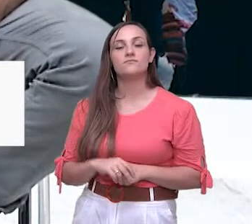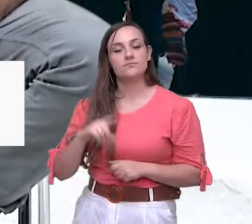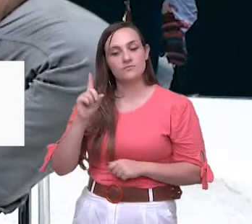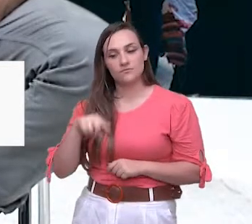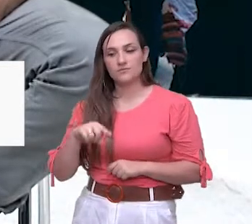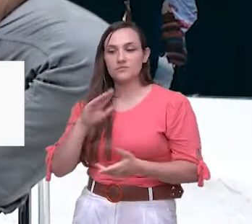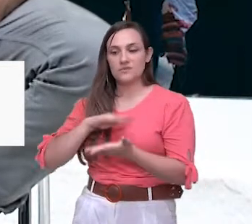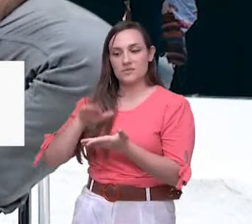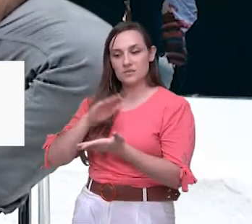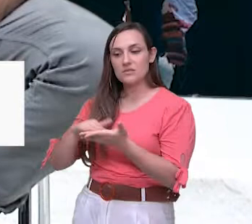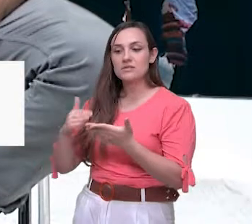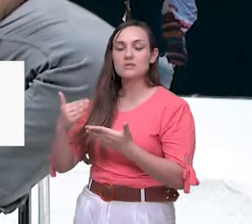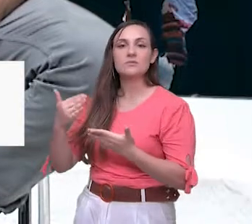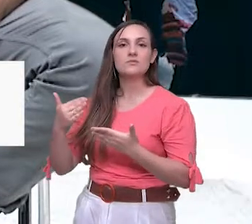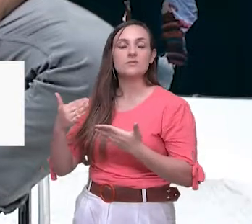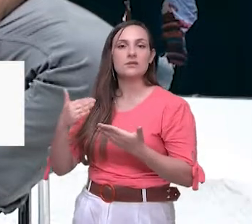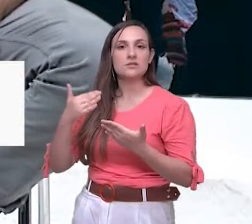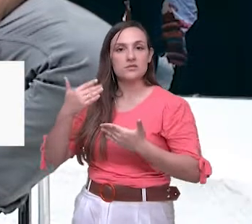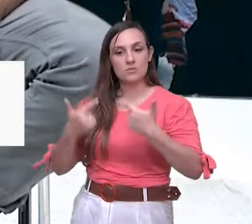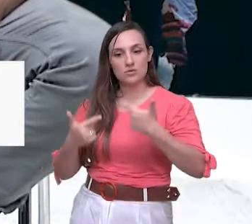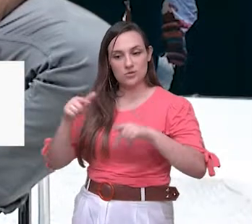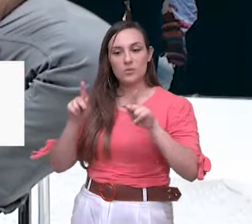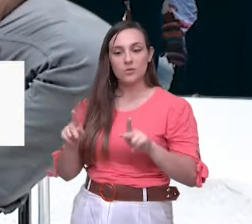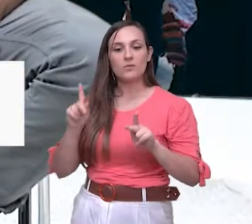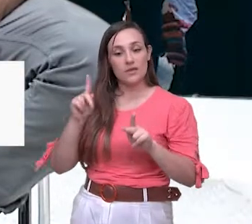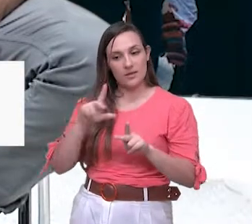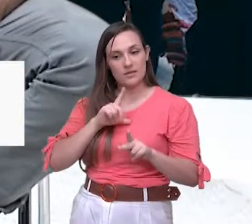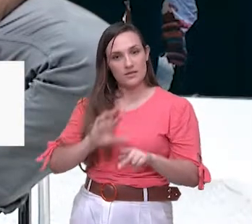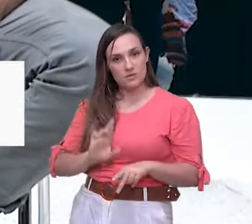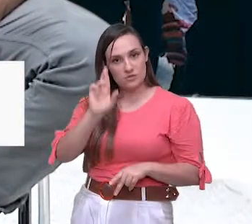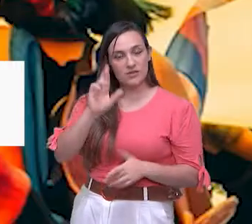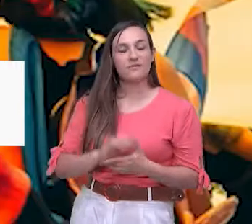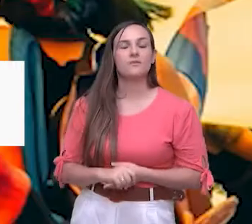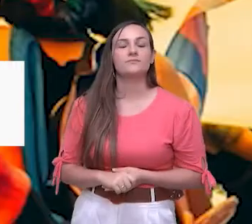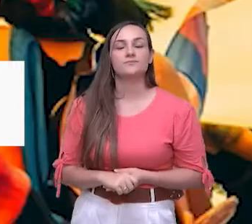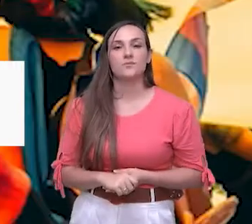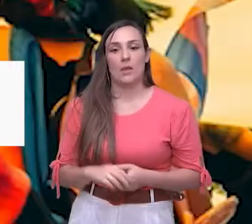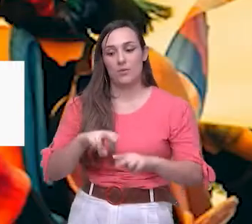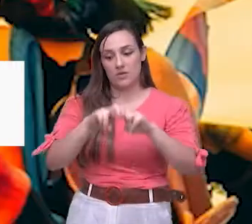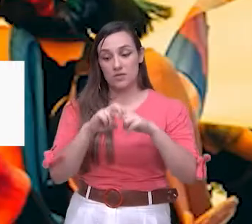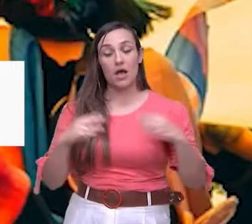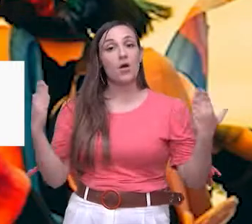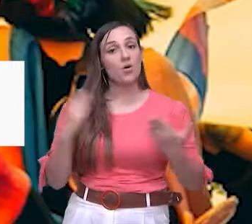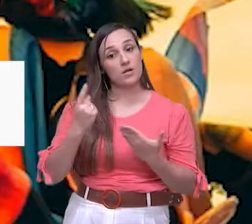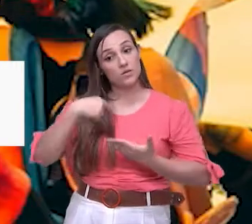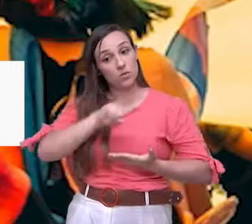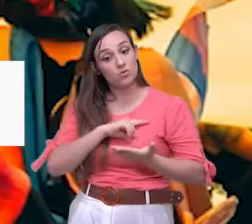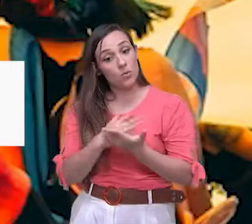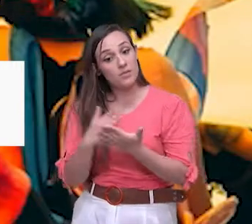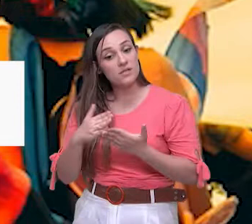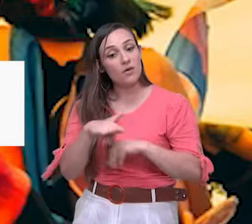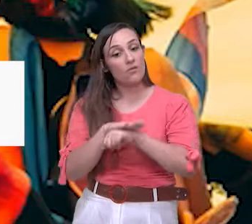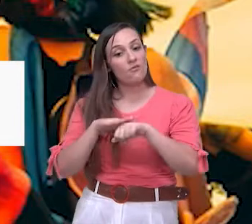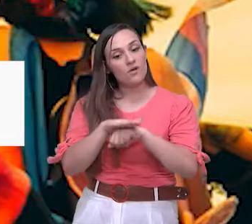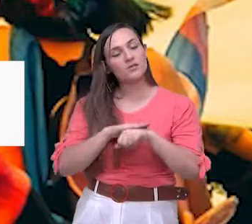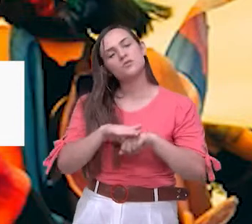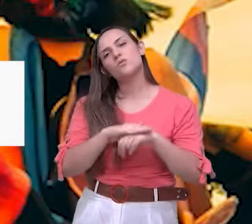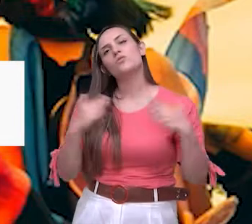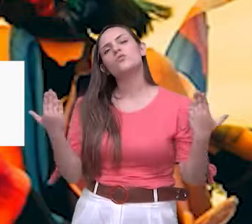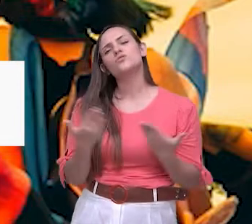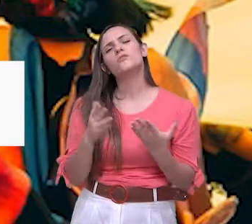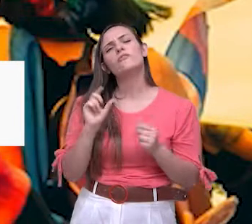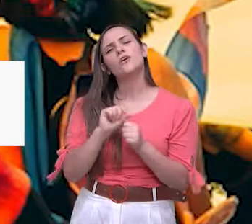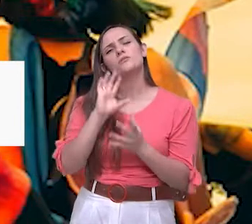coordenação da subsecretaria de políticas públicas LGBT mais Jonathan para nós iniciarmos esse nosso bate-papo